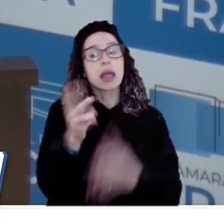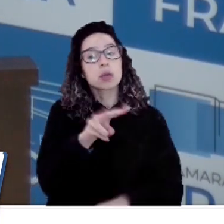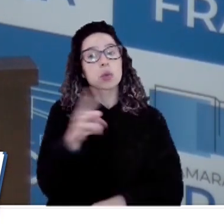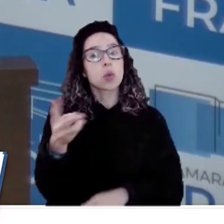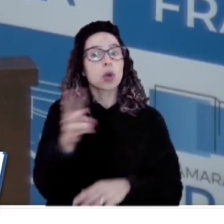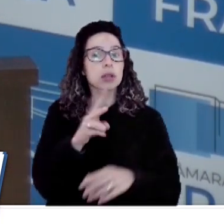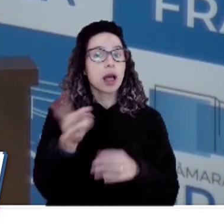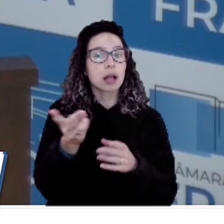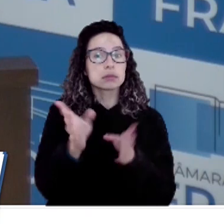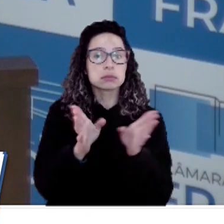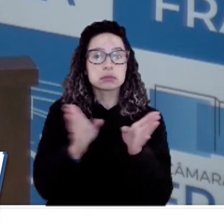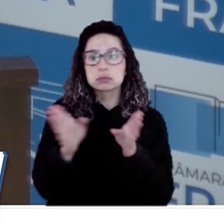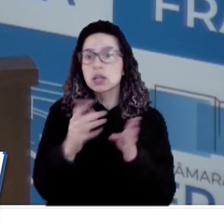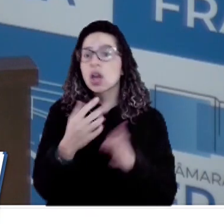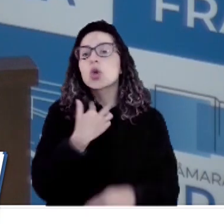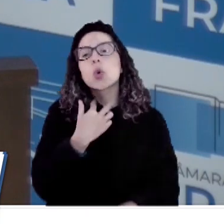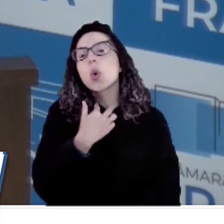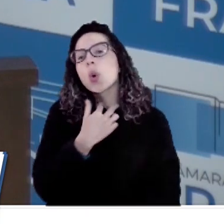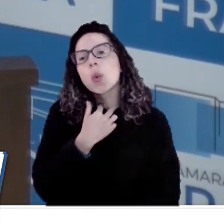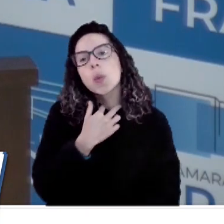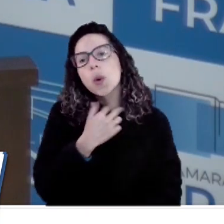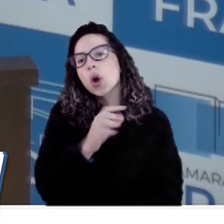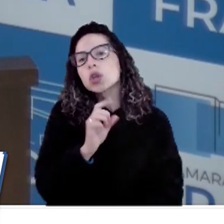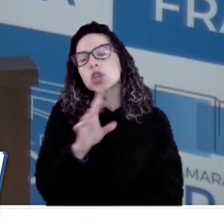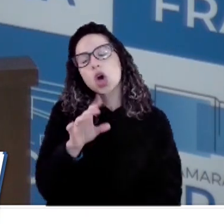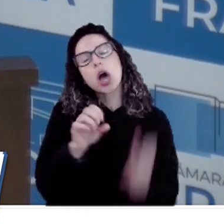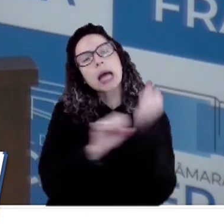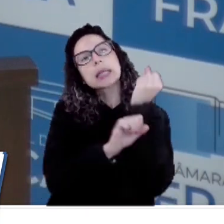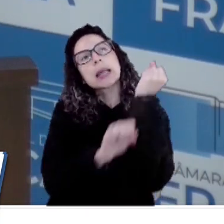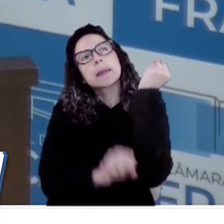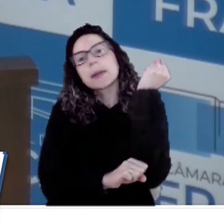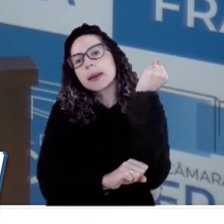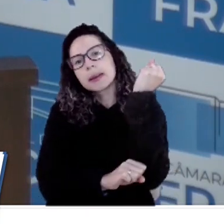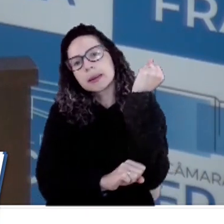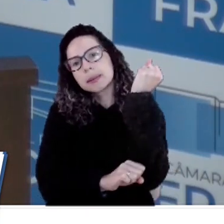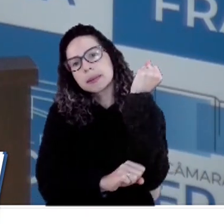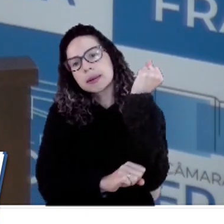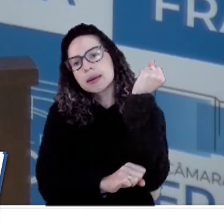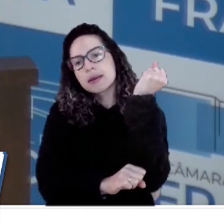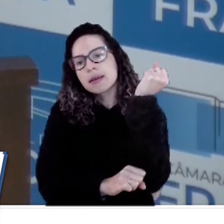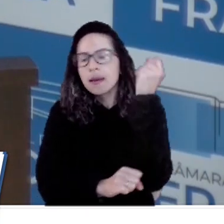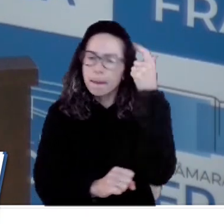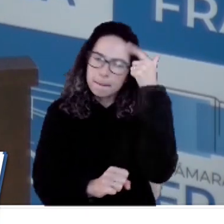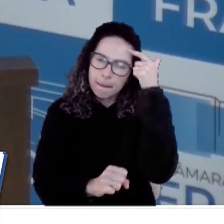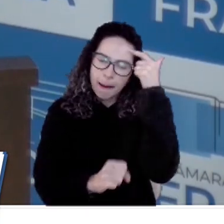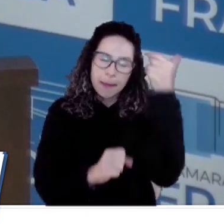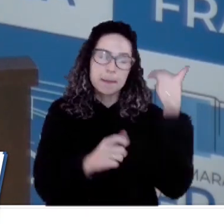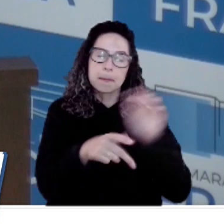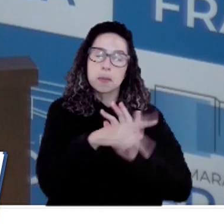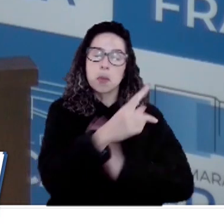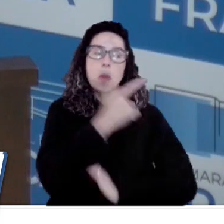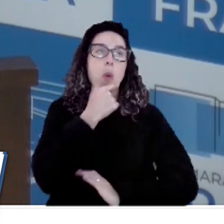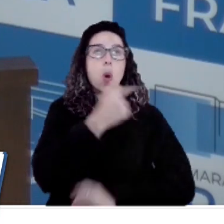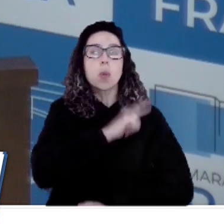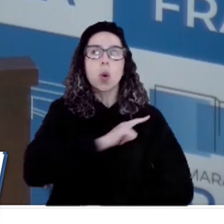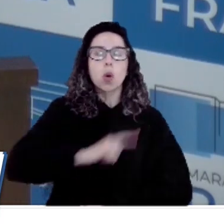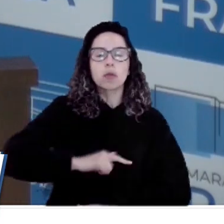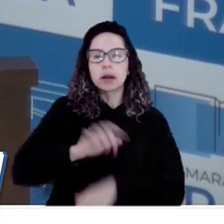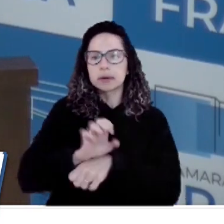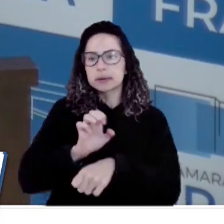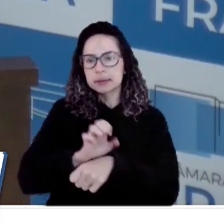pode ser simplesmente a Sabesp, da cabeça mirabolante do governador do estado, tomar uma